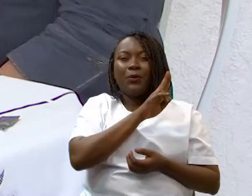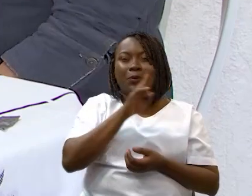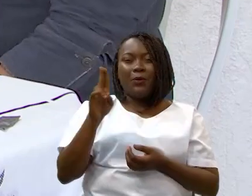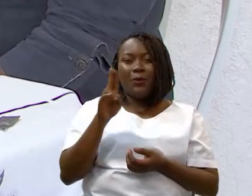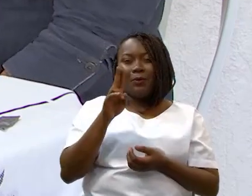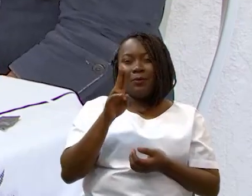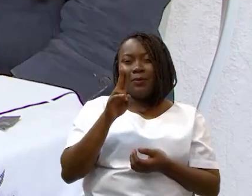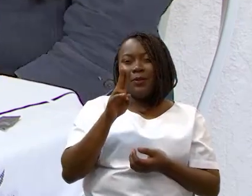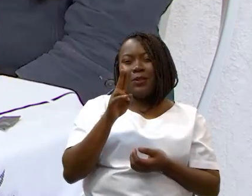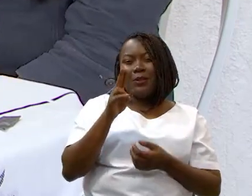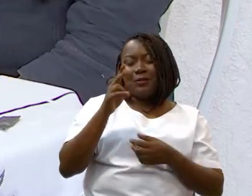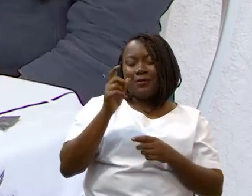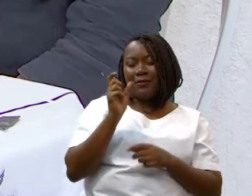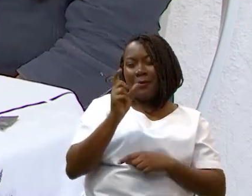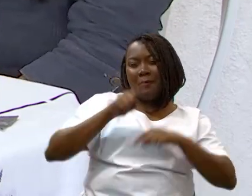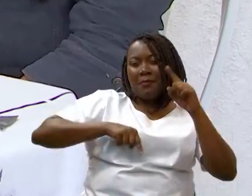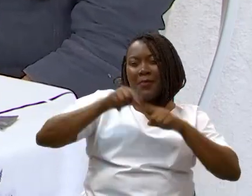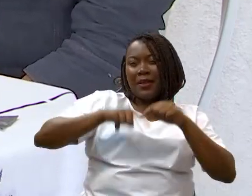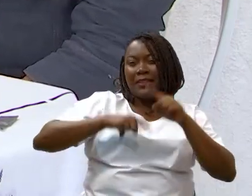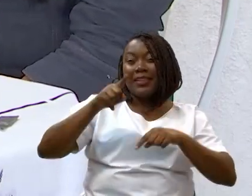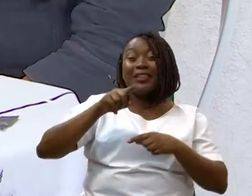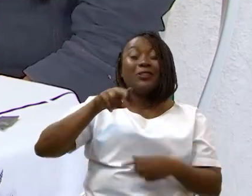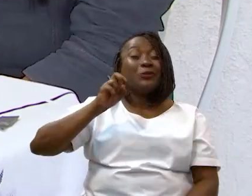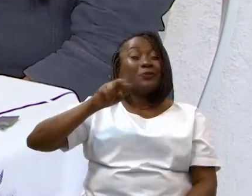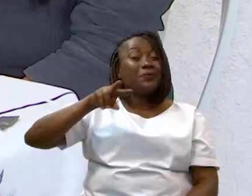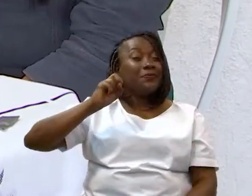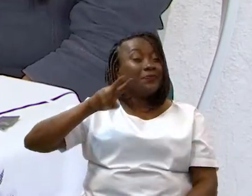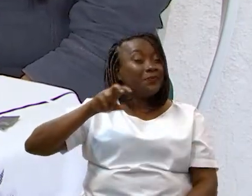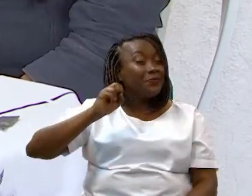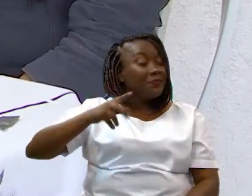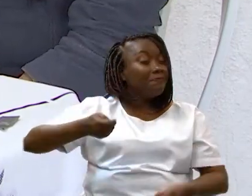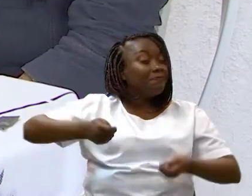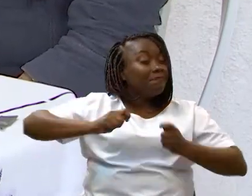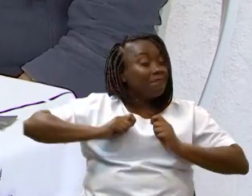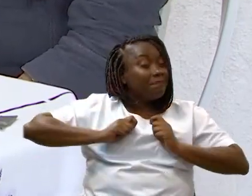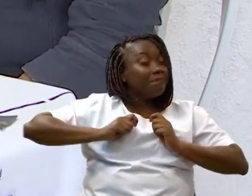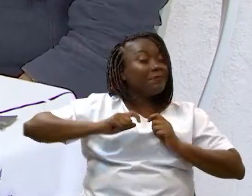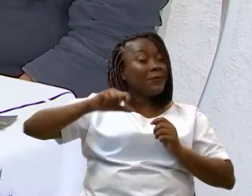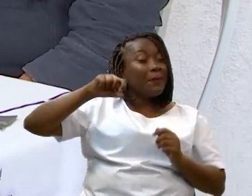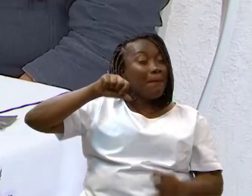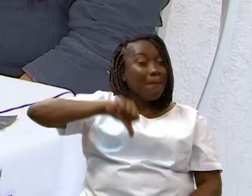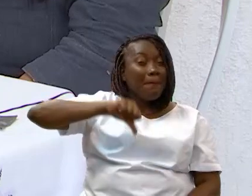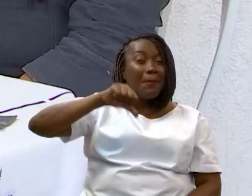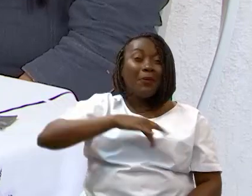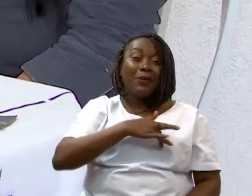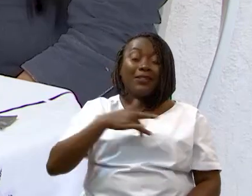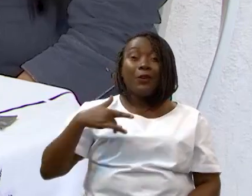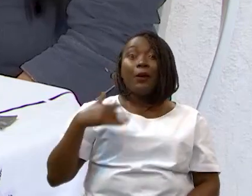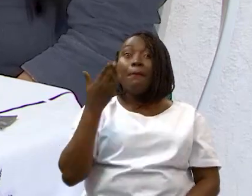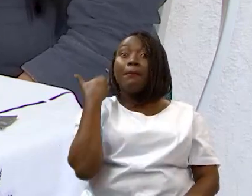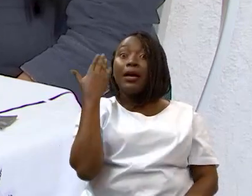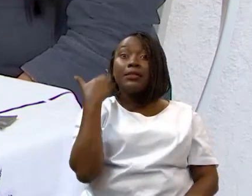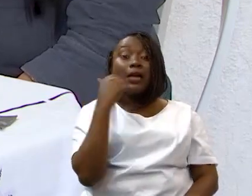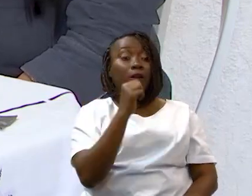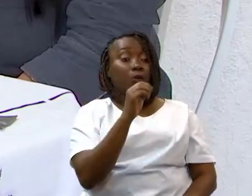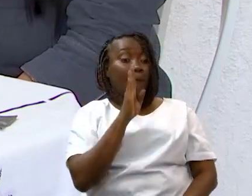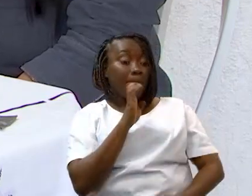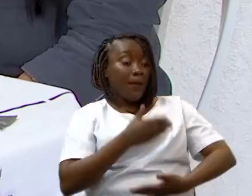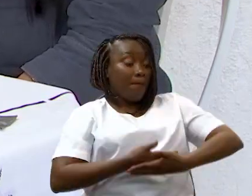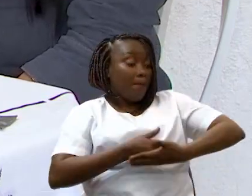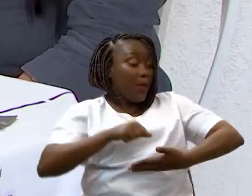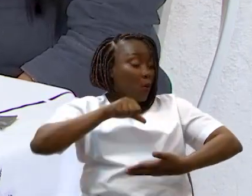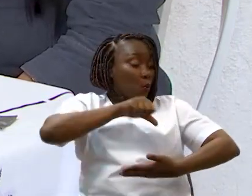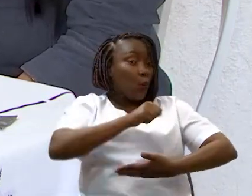tóxico para a saúde. E ele era usado lá atrás para fazer aquelas mamadeiras de plástico. Sim. E o que